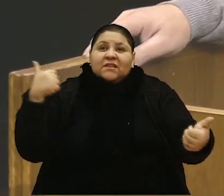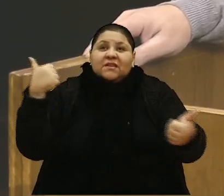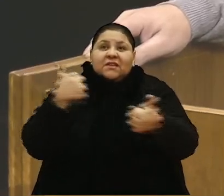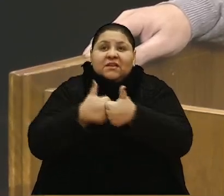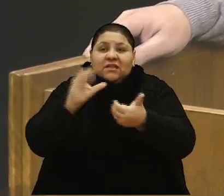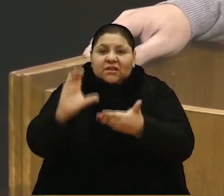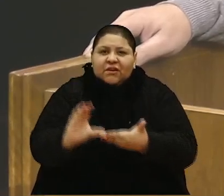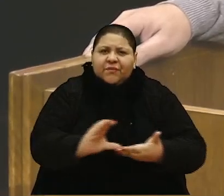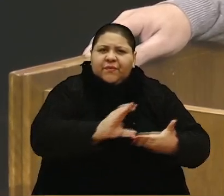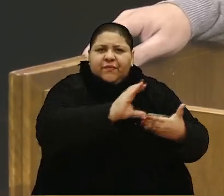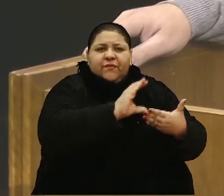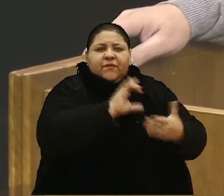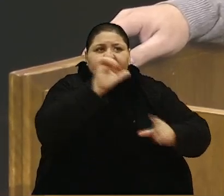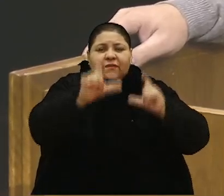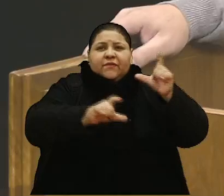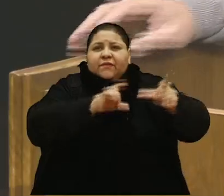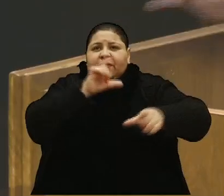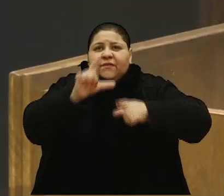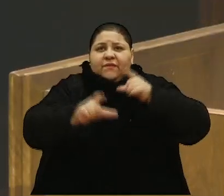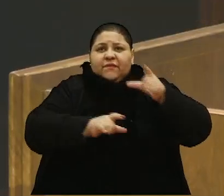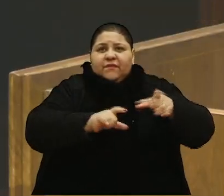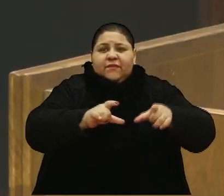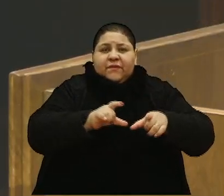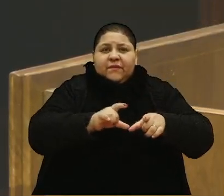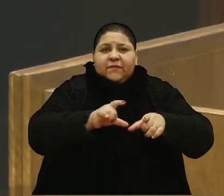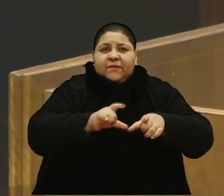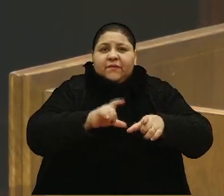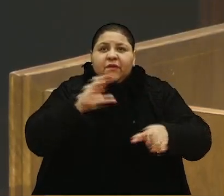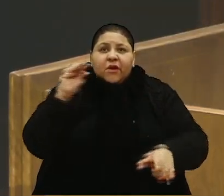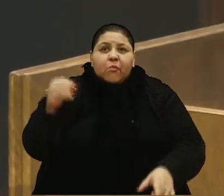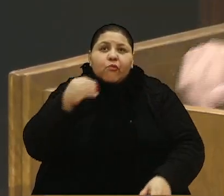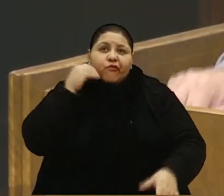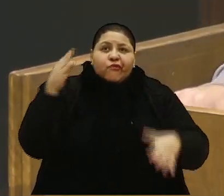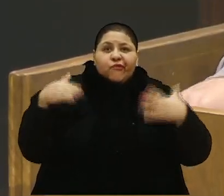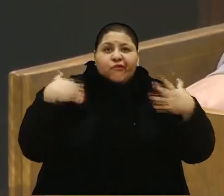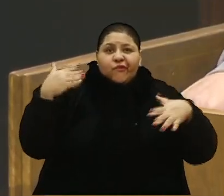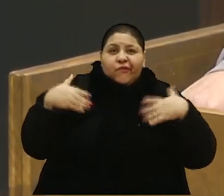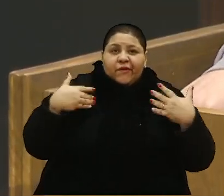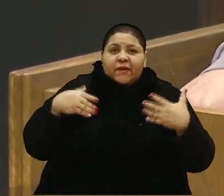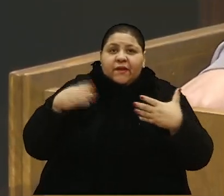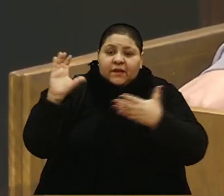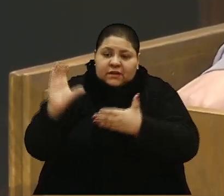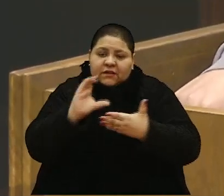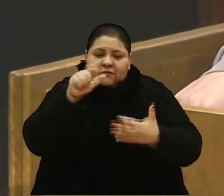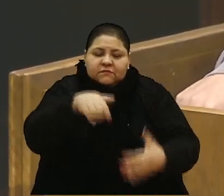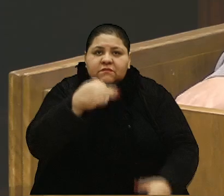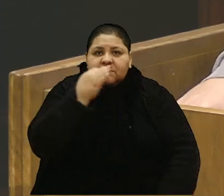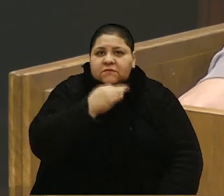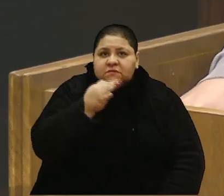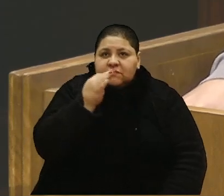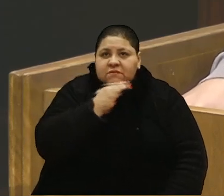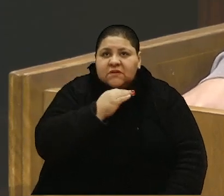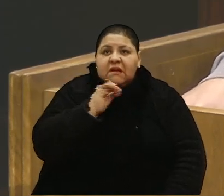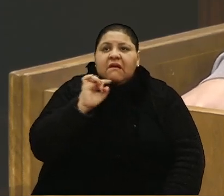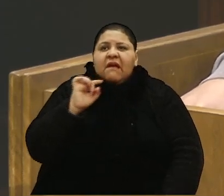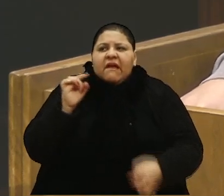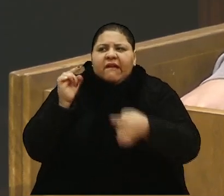investe e pessoas saem daqui para ir em cidades vizinhas aproveitar o turismo. E quando se investe em Caxias, aí é